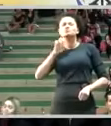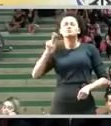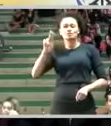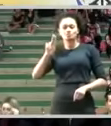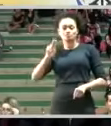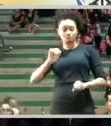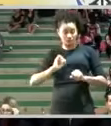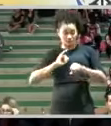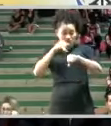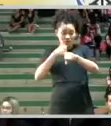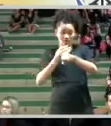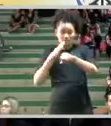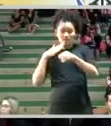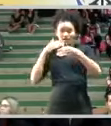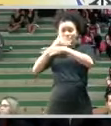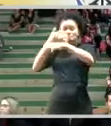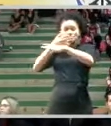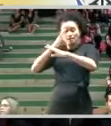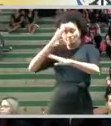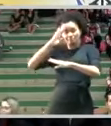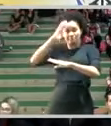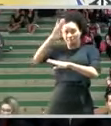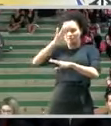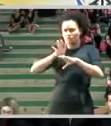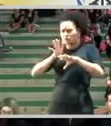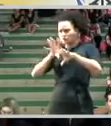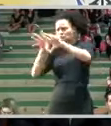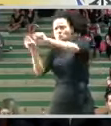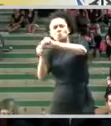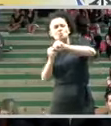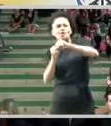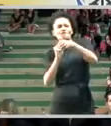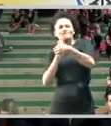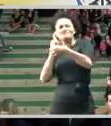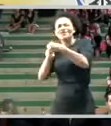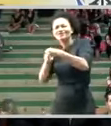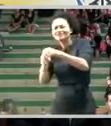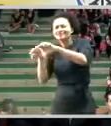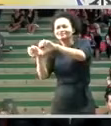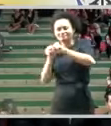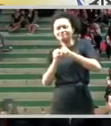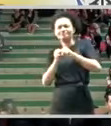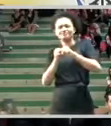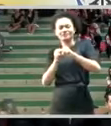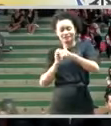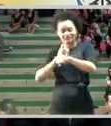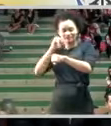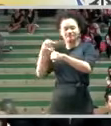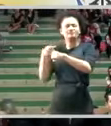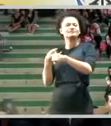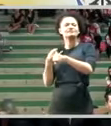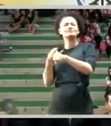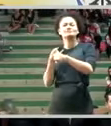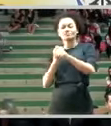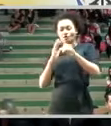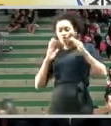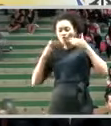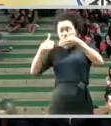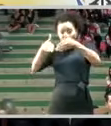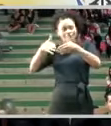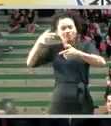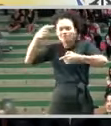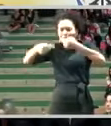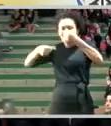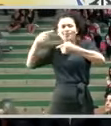central. E quando ele captura da mão dos jebuseus, ele quer tornar Jerusalém seu centro político